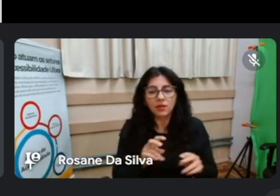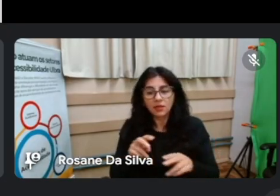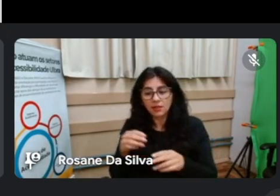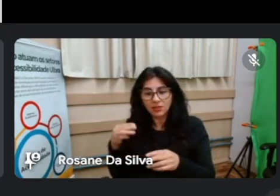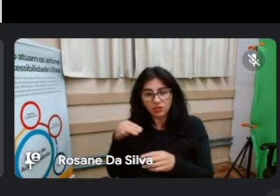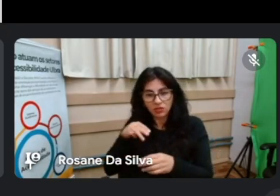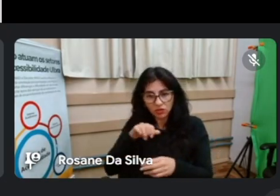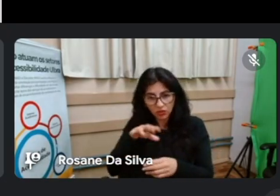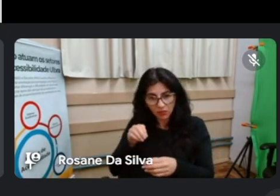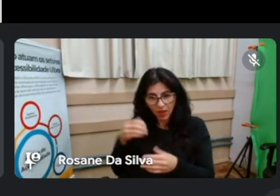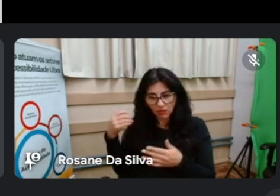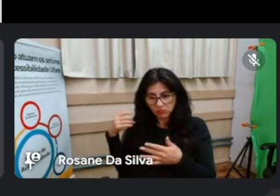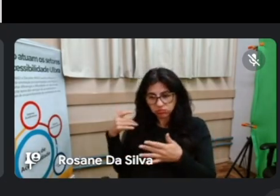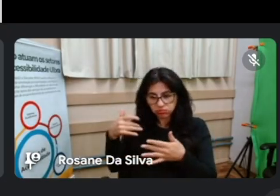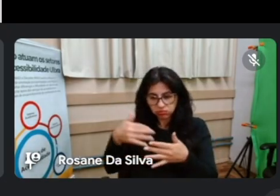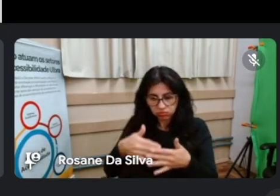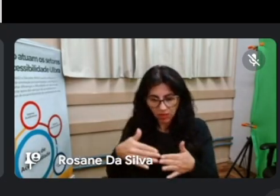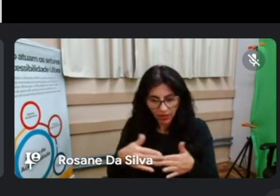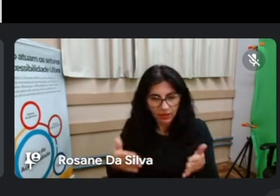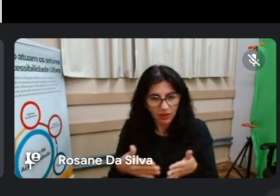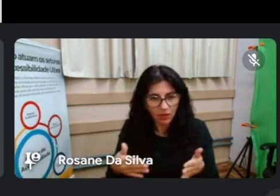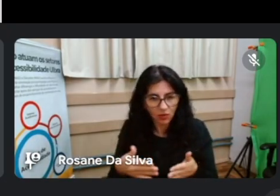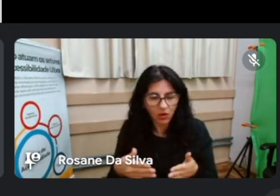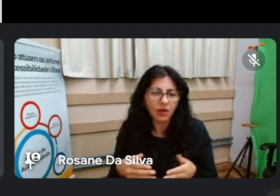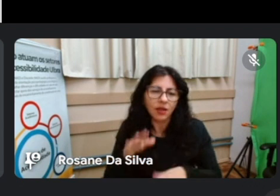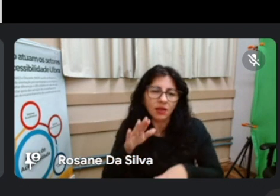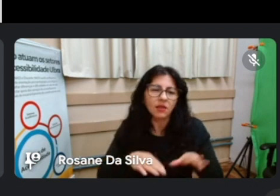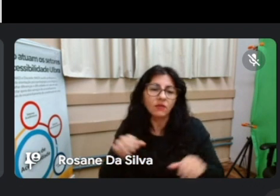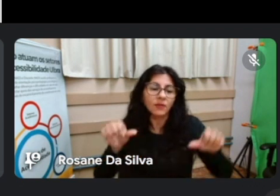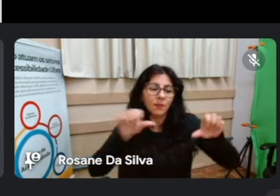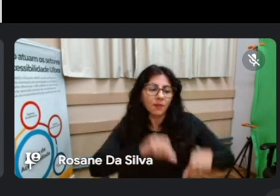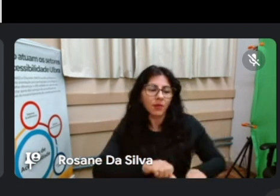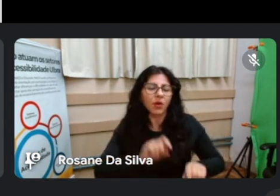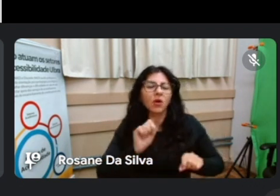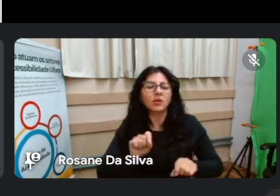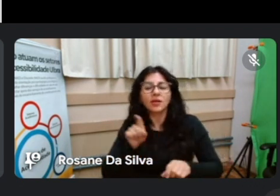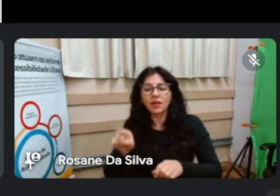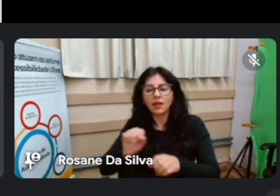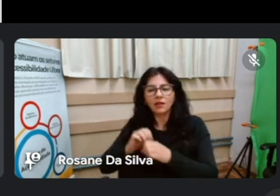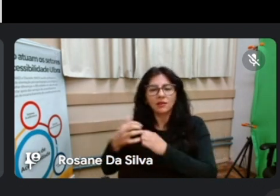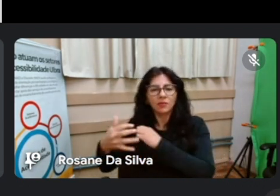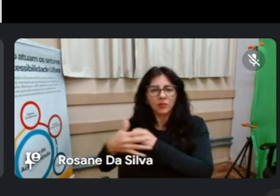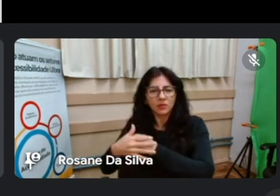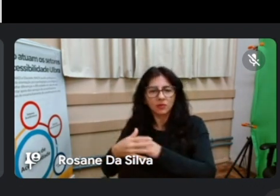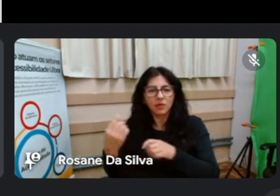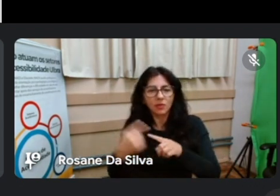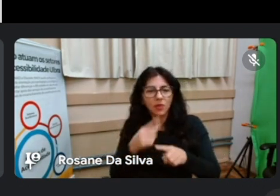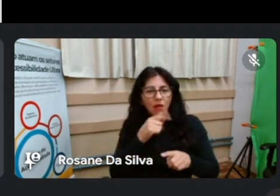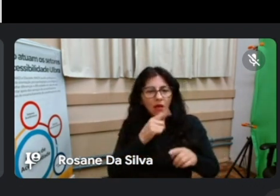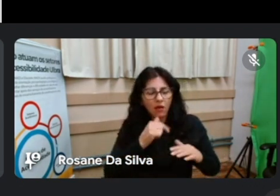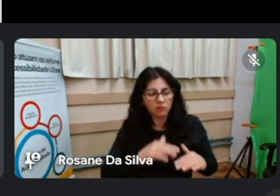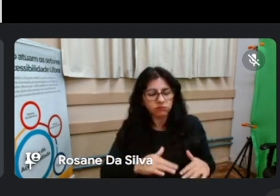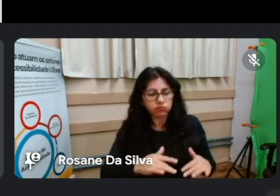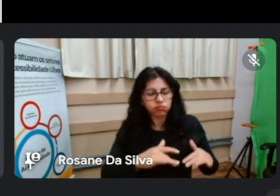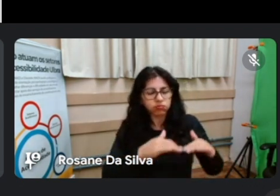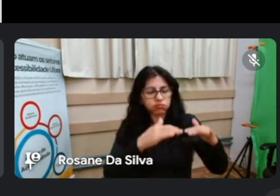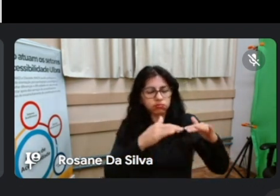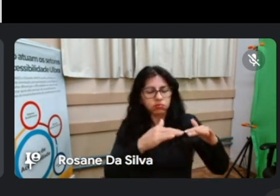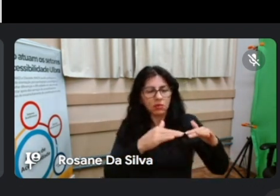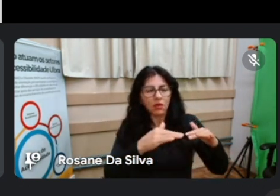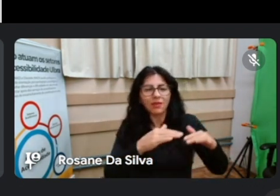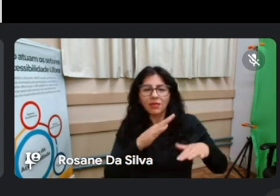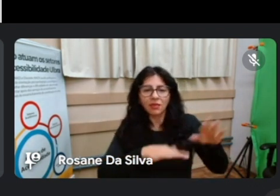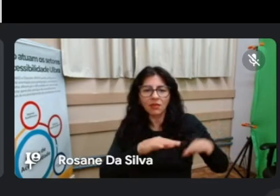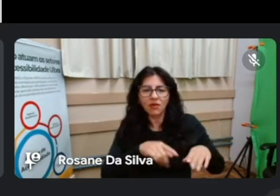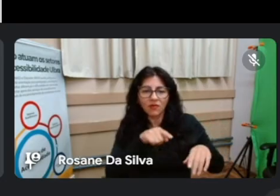pandemia porque essas chuvas com a destruição toda talvez houve um um perrengue bem maior do que da